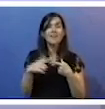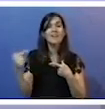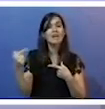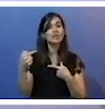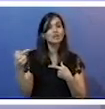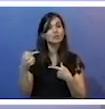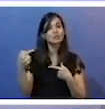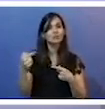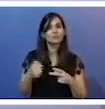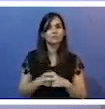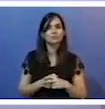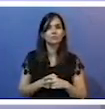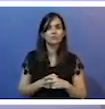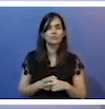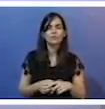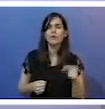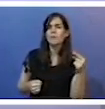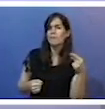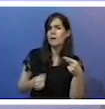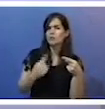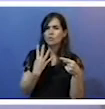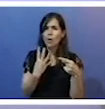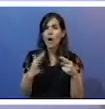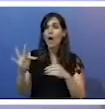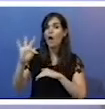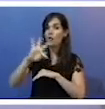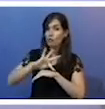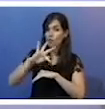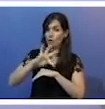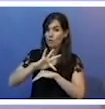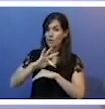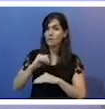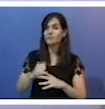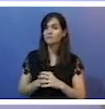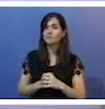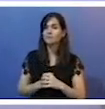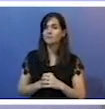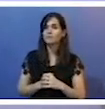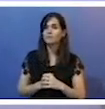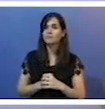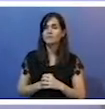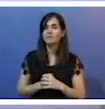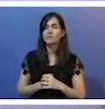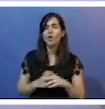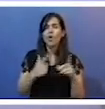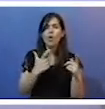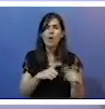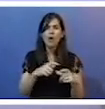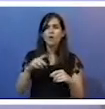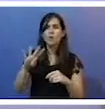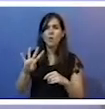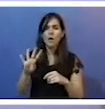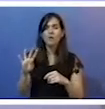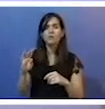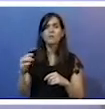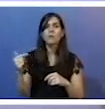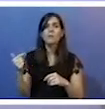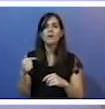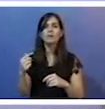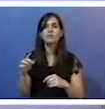negativo esse -4 da Fórmula lugar do ar eu coloco um no lugar dos eu coloco